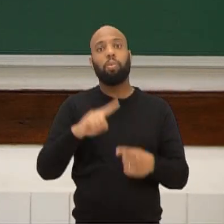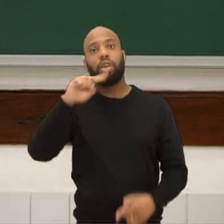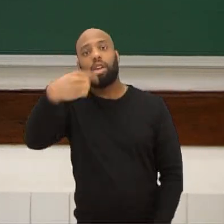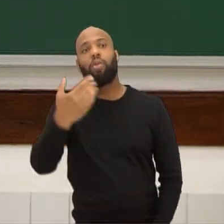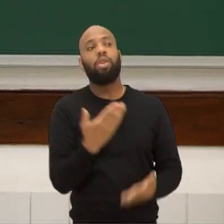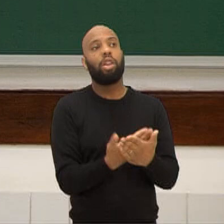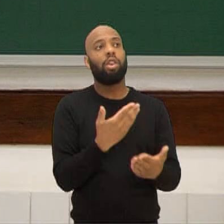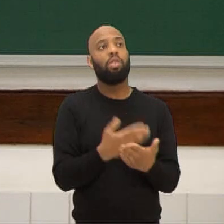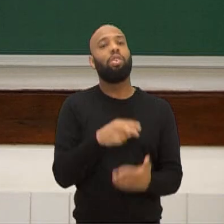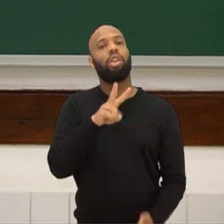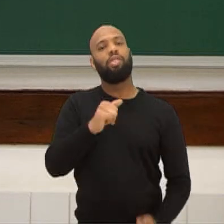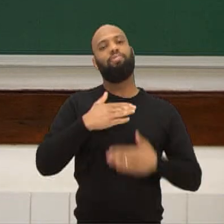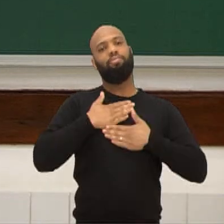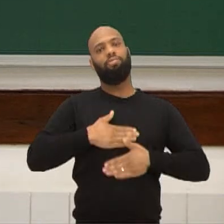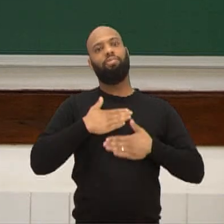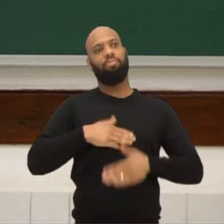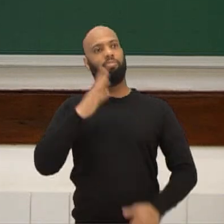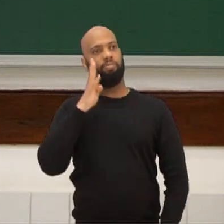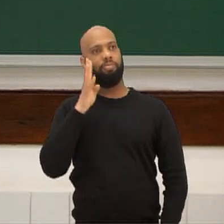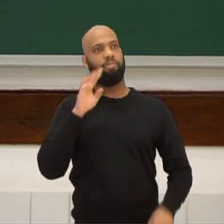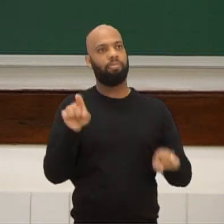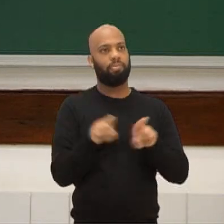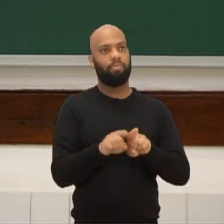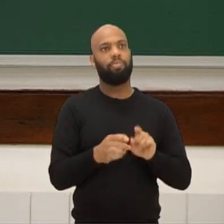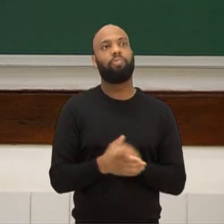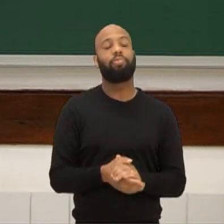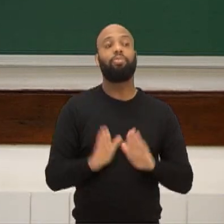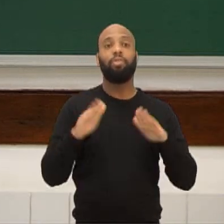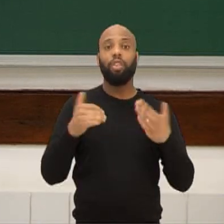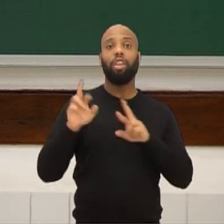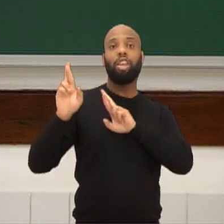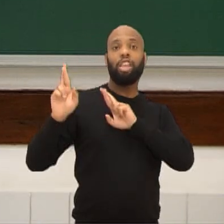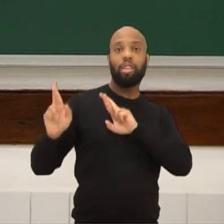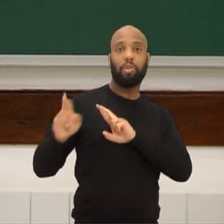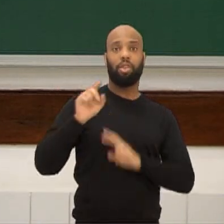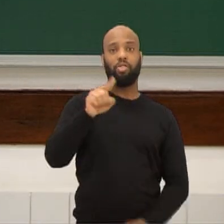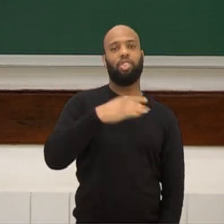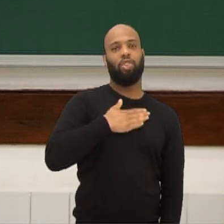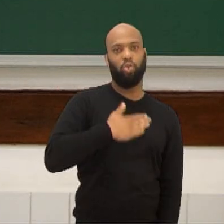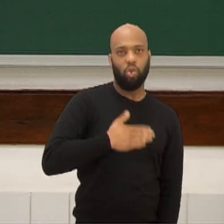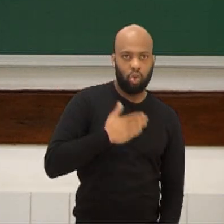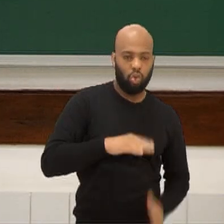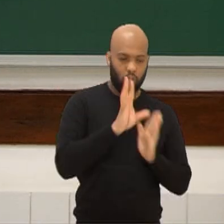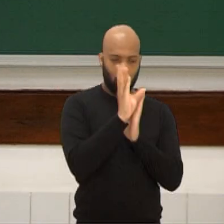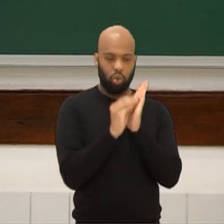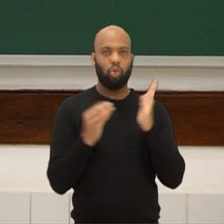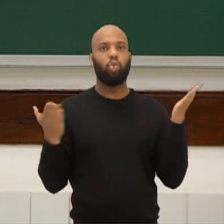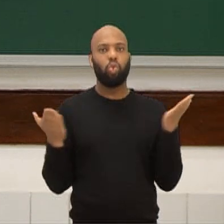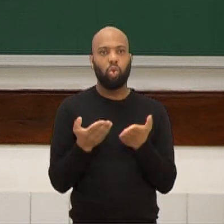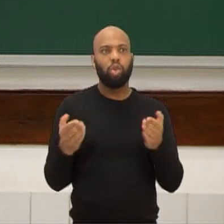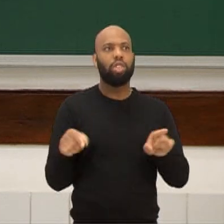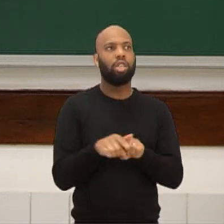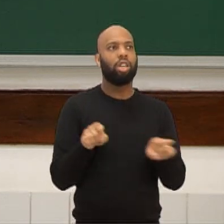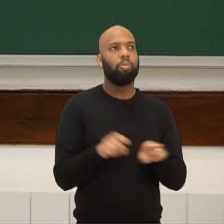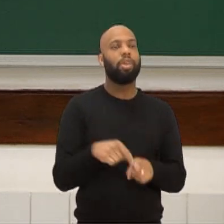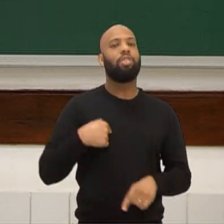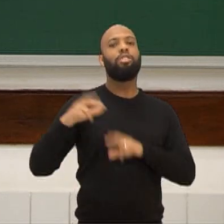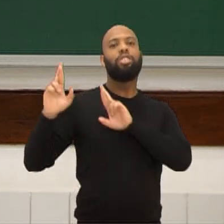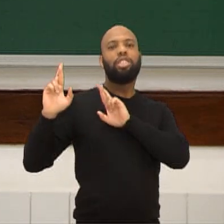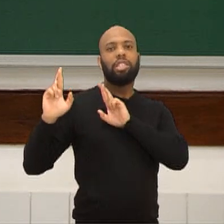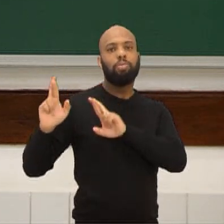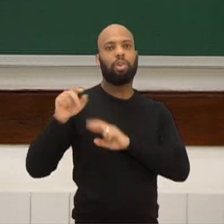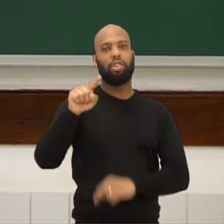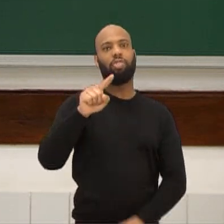ser muito divertida e vai ser muito bacana. Espero, pessoal, que vocês tenham gostado desse conteúdo. Espero que vocês tenham entendido os